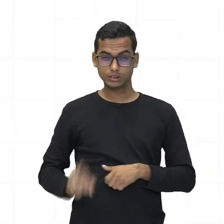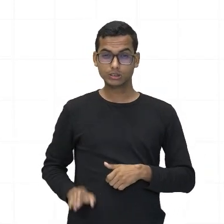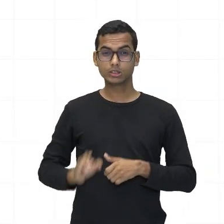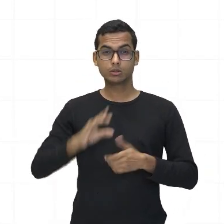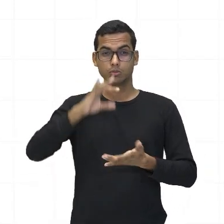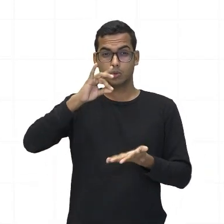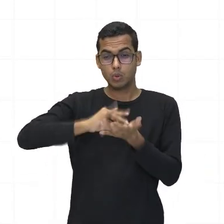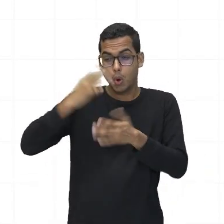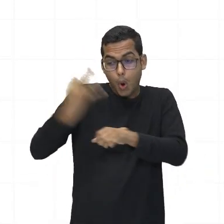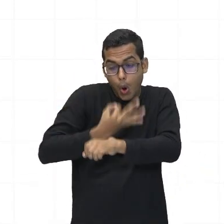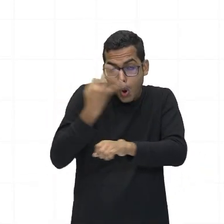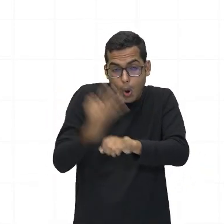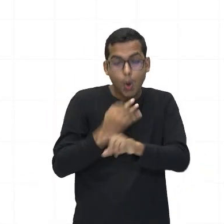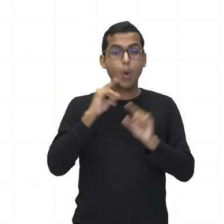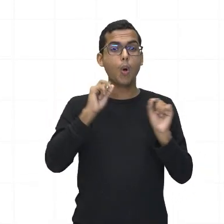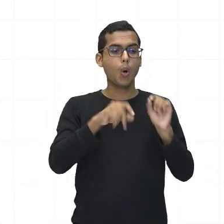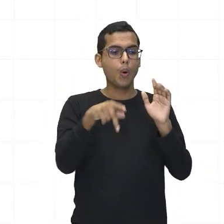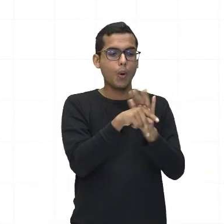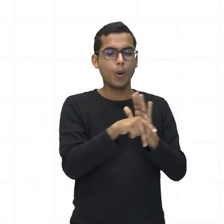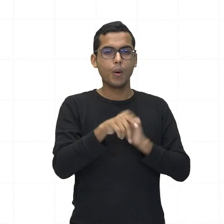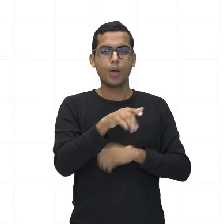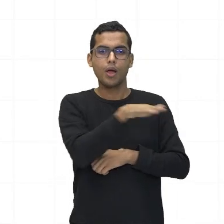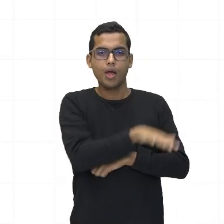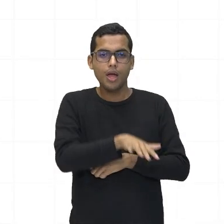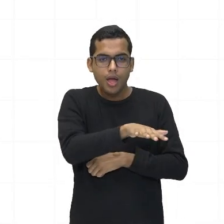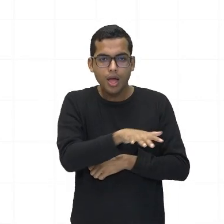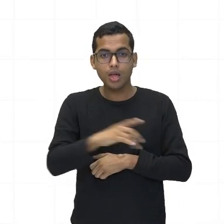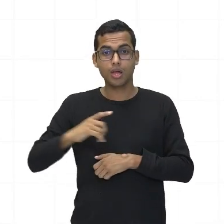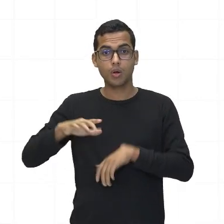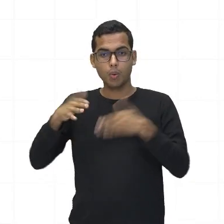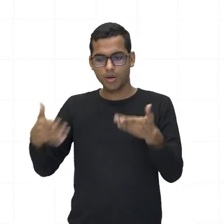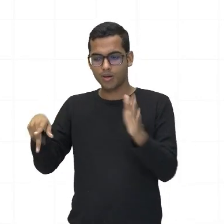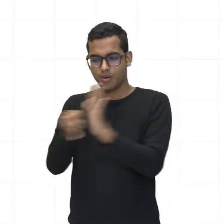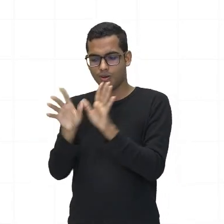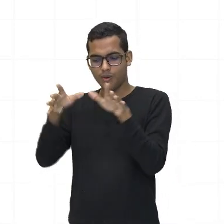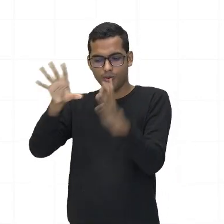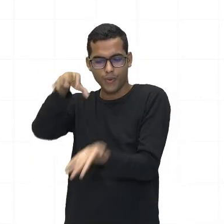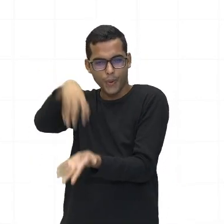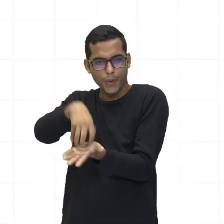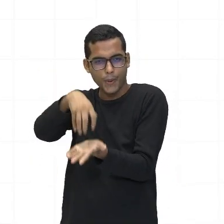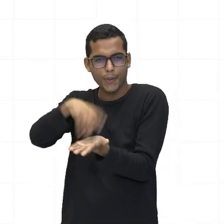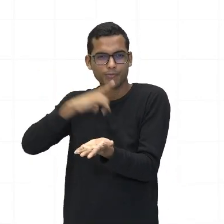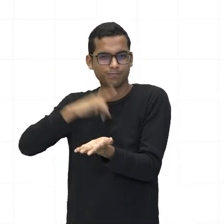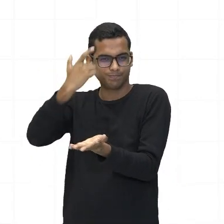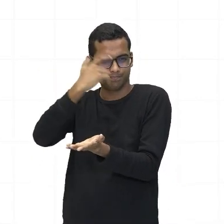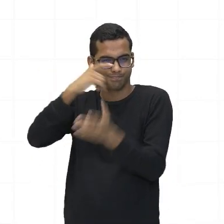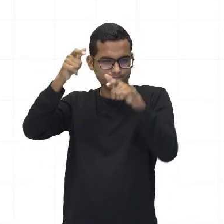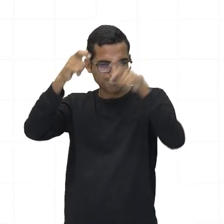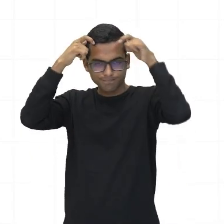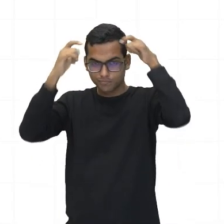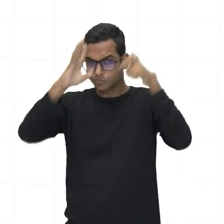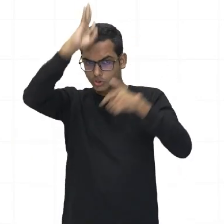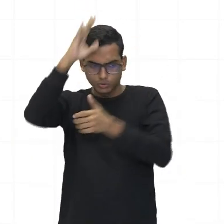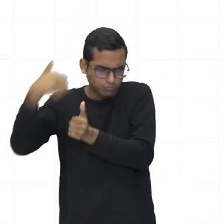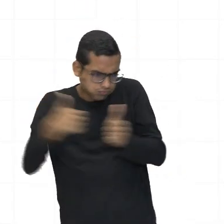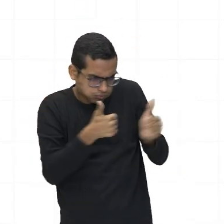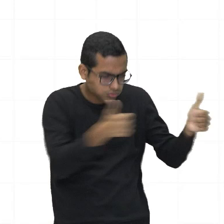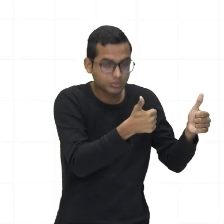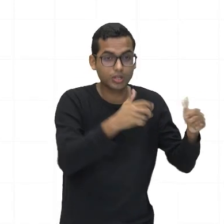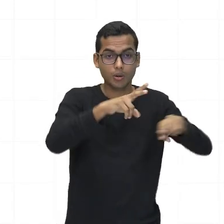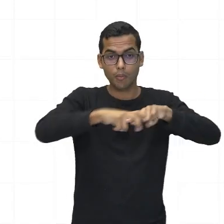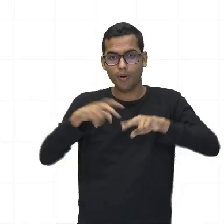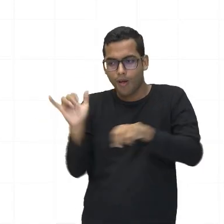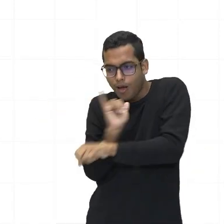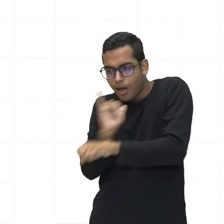outros fatores, né, que ameaçavam a igreja que estava nascendo, graças a essas técnicas para se